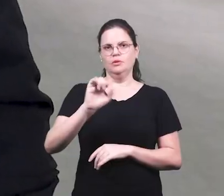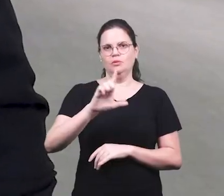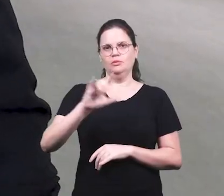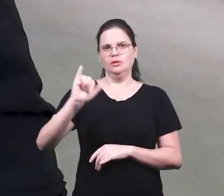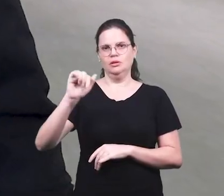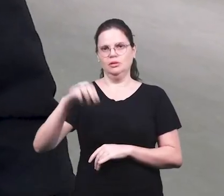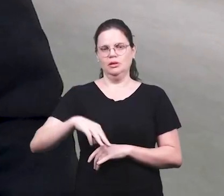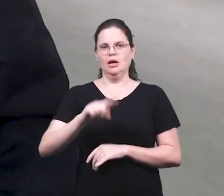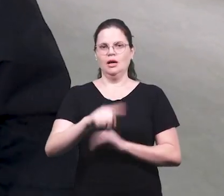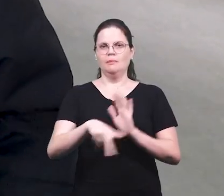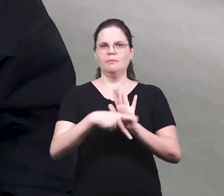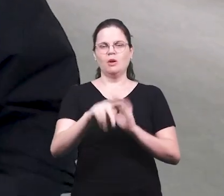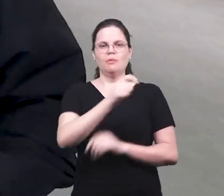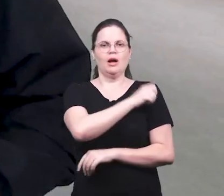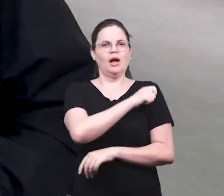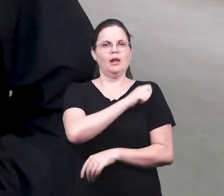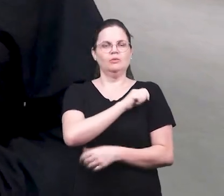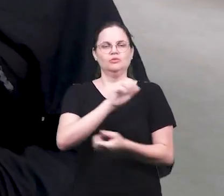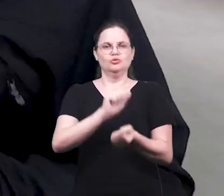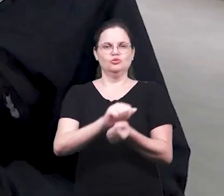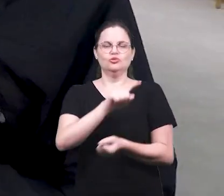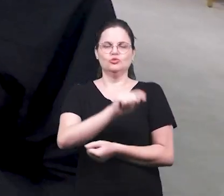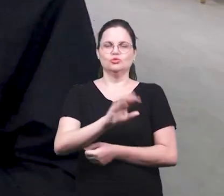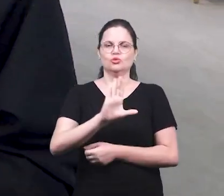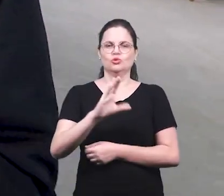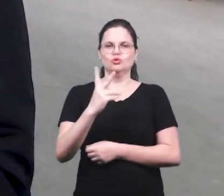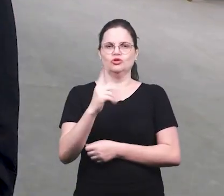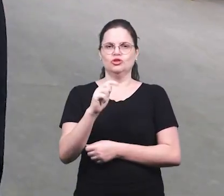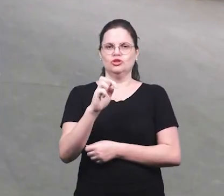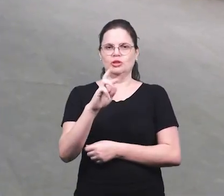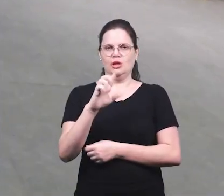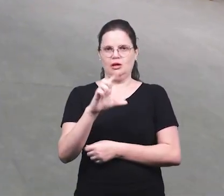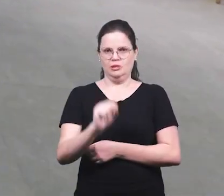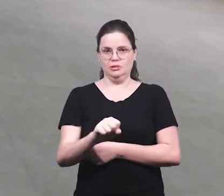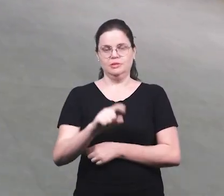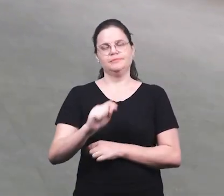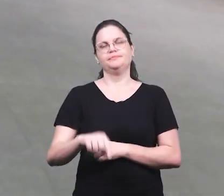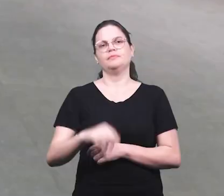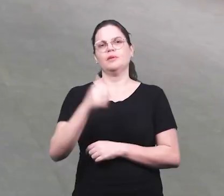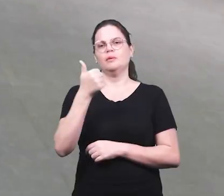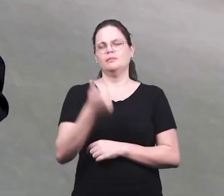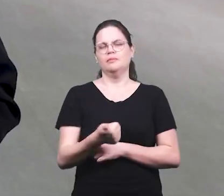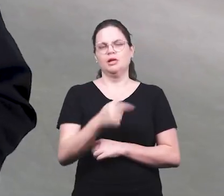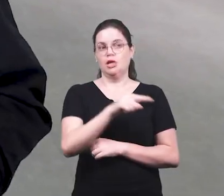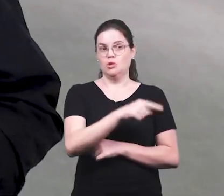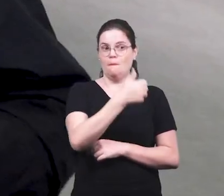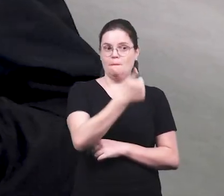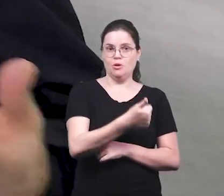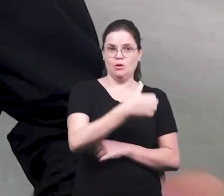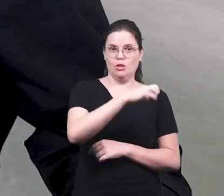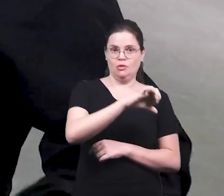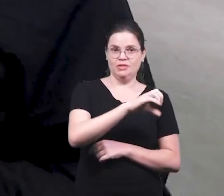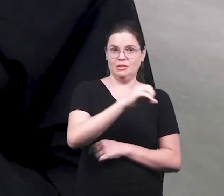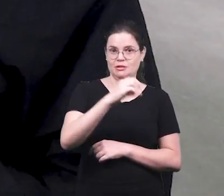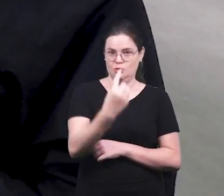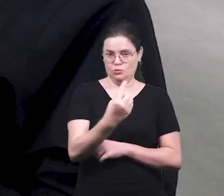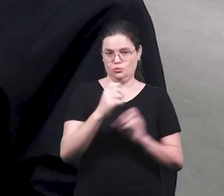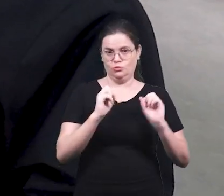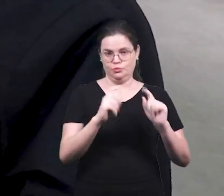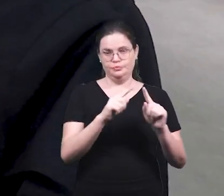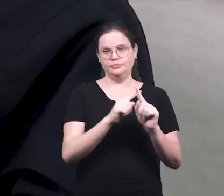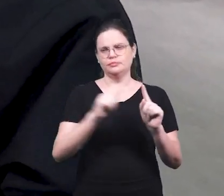era um discípulo de Charles Parham. E em 1906, isso